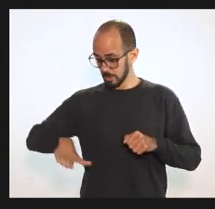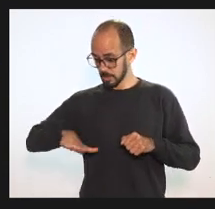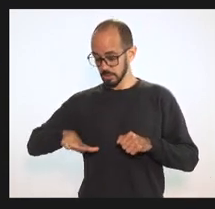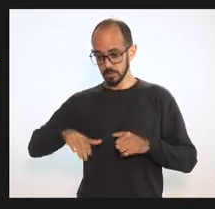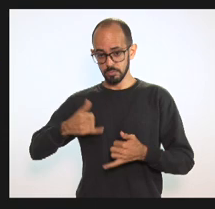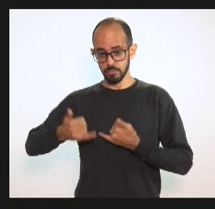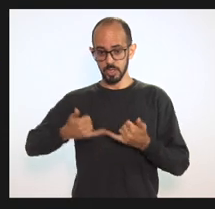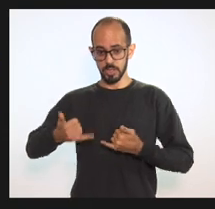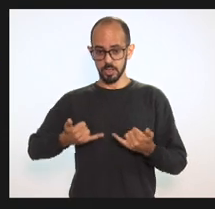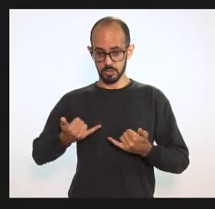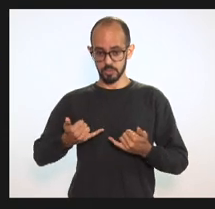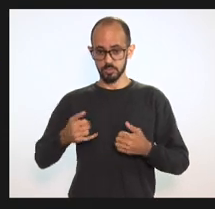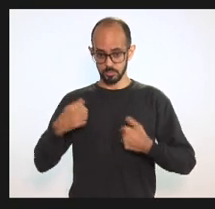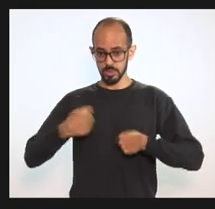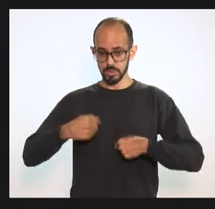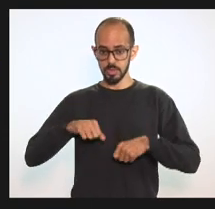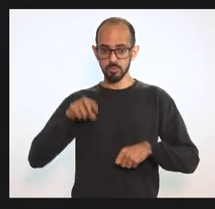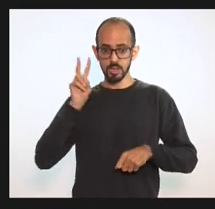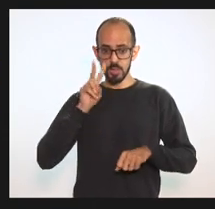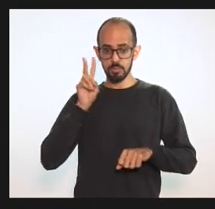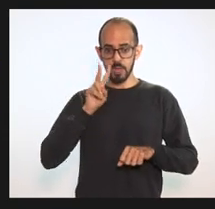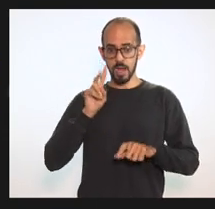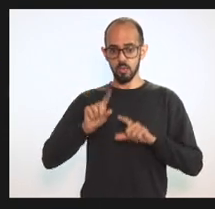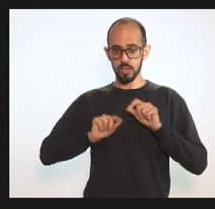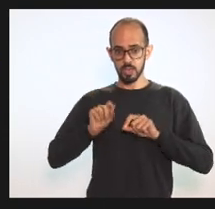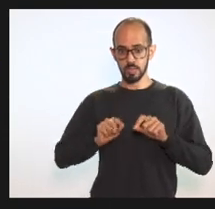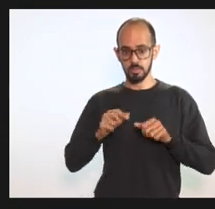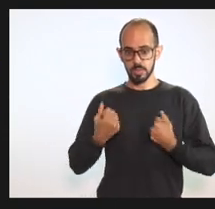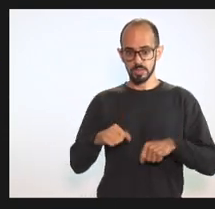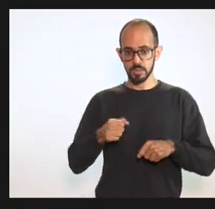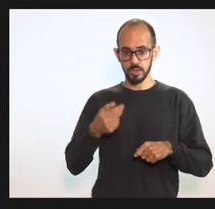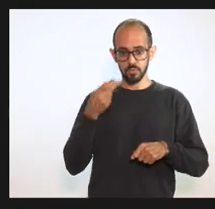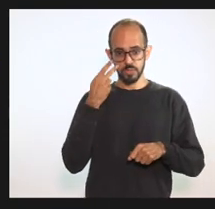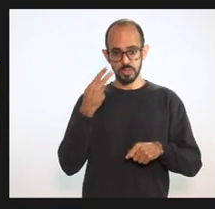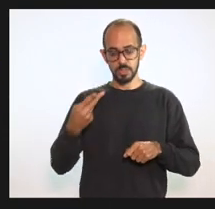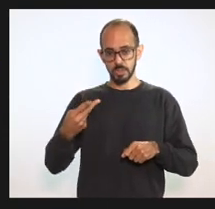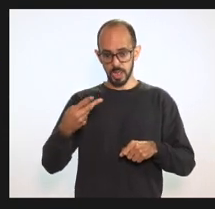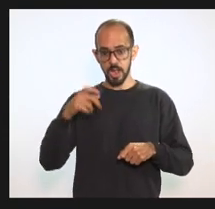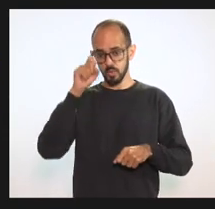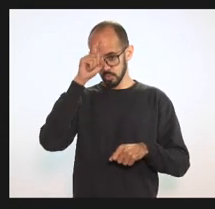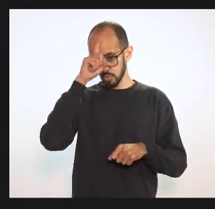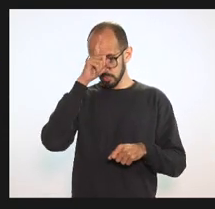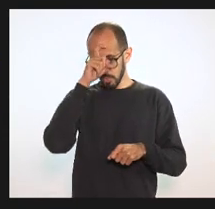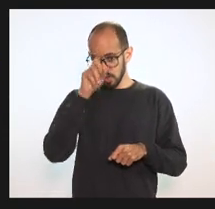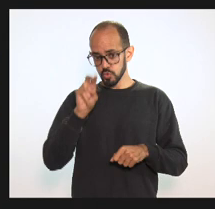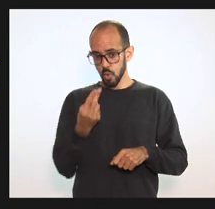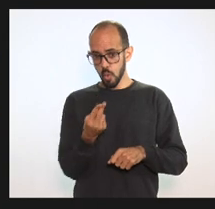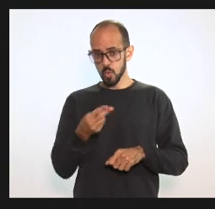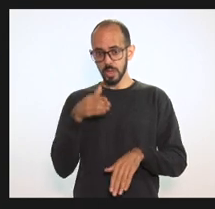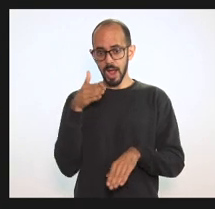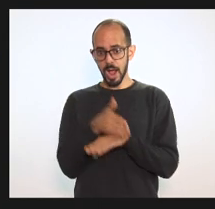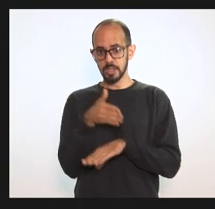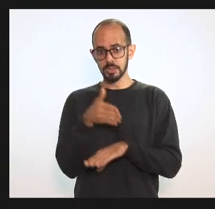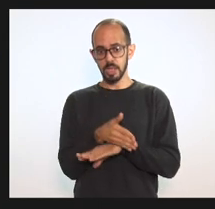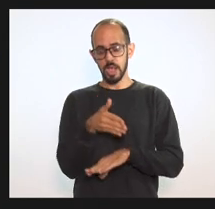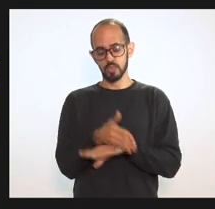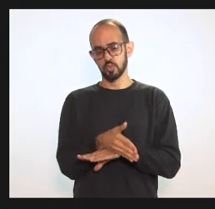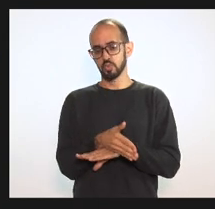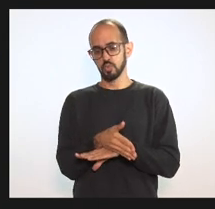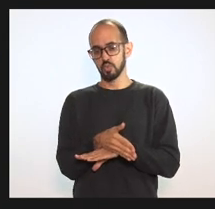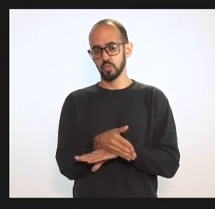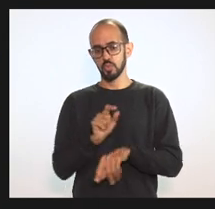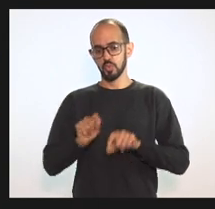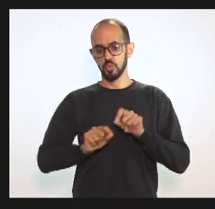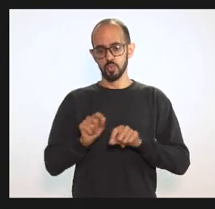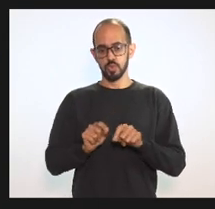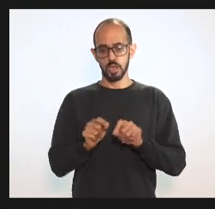bom lembrar, né, que precisa visitar os hospitais ou ter acesso ao